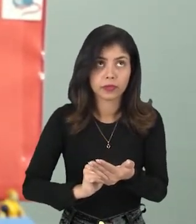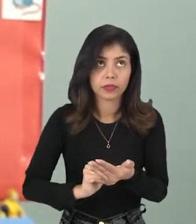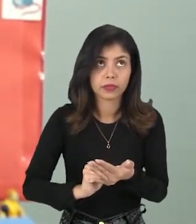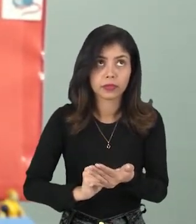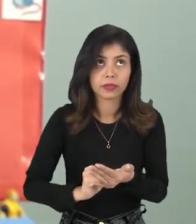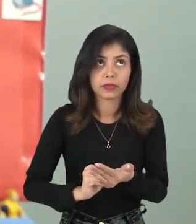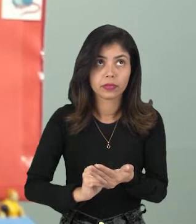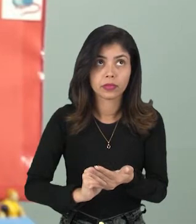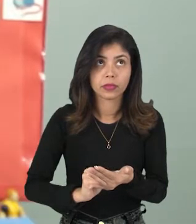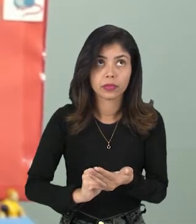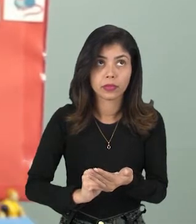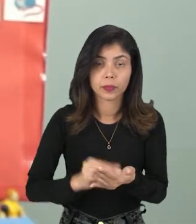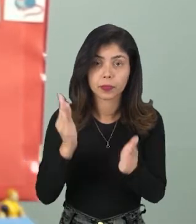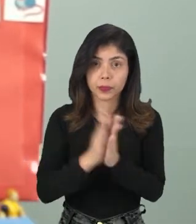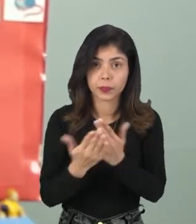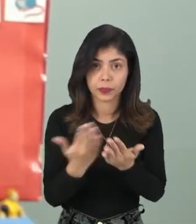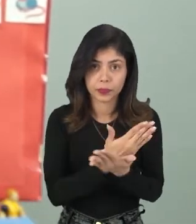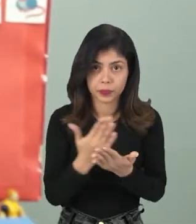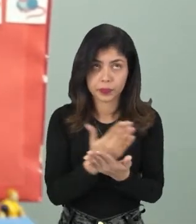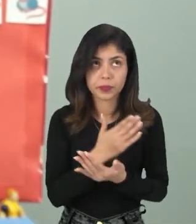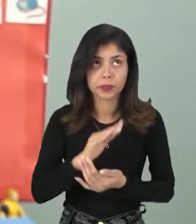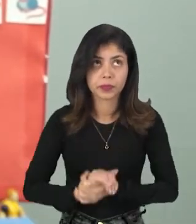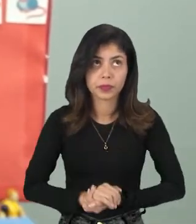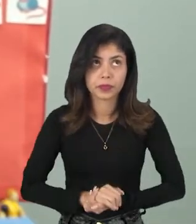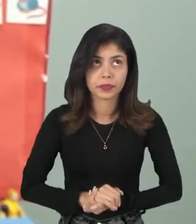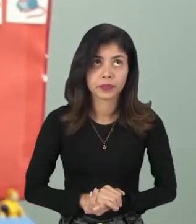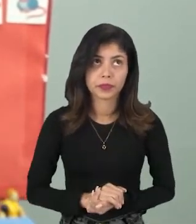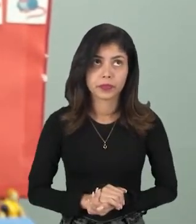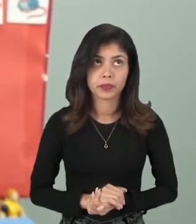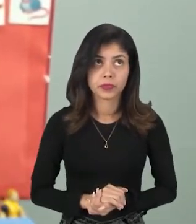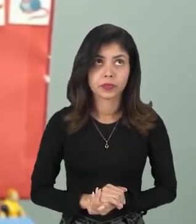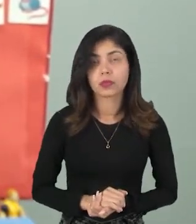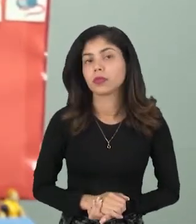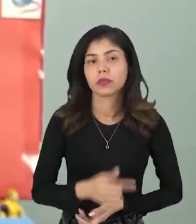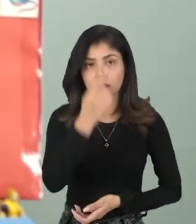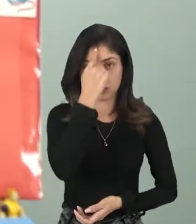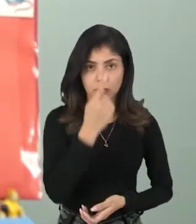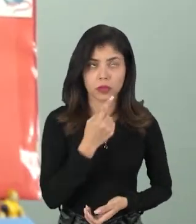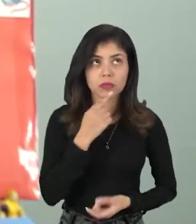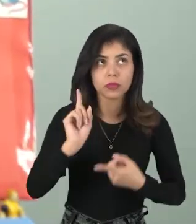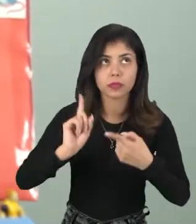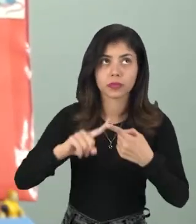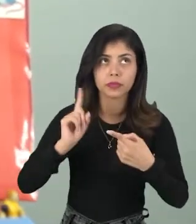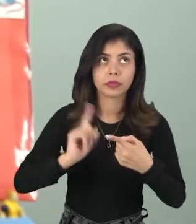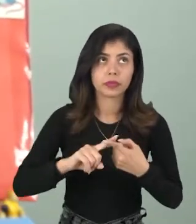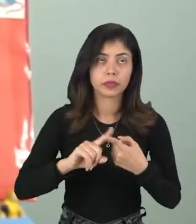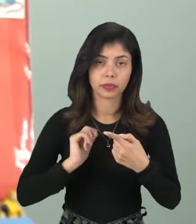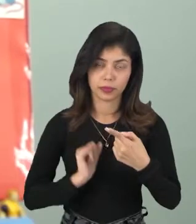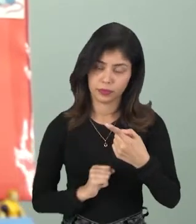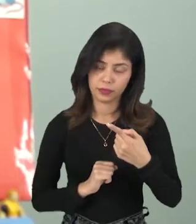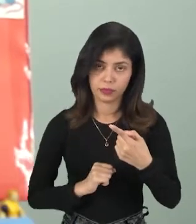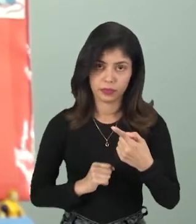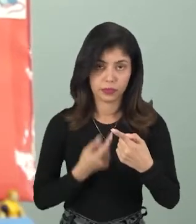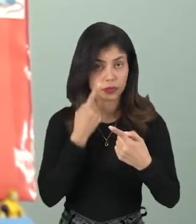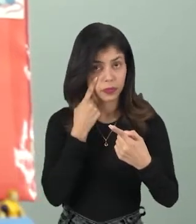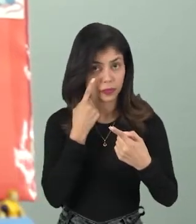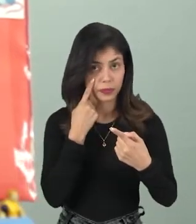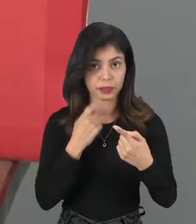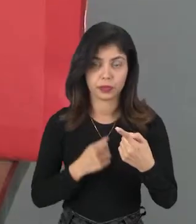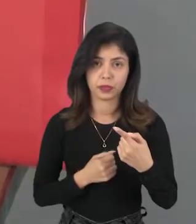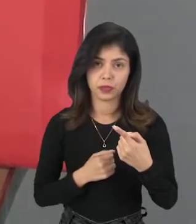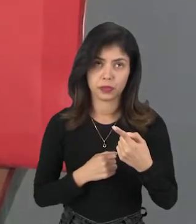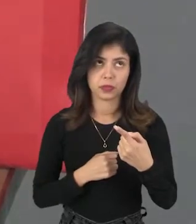e as figurinhas restantes do álbum vamos lá vamos colar aqui então a figura de número um e olha